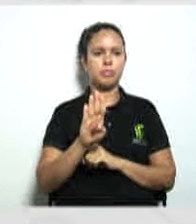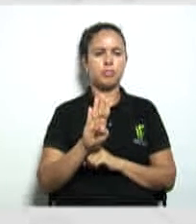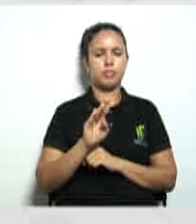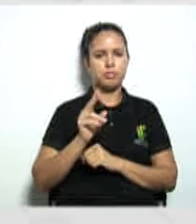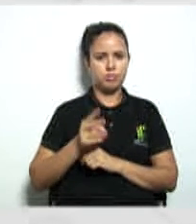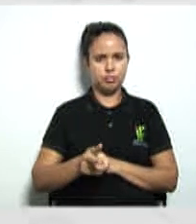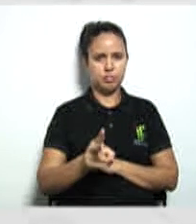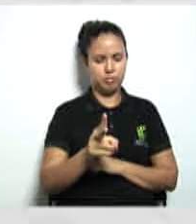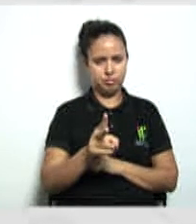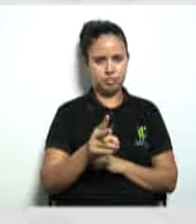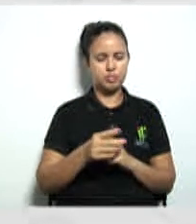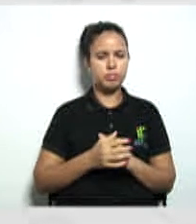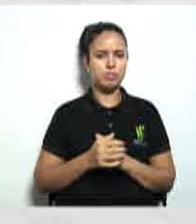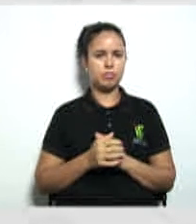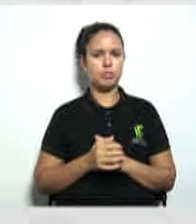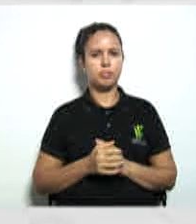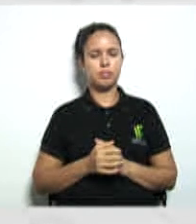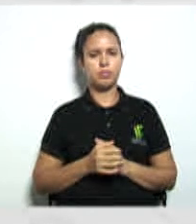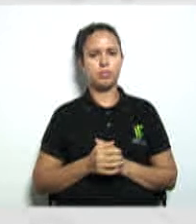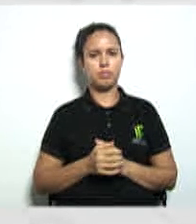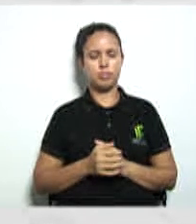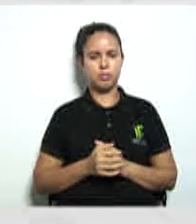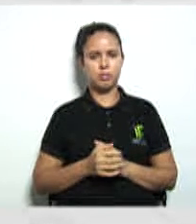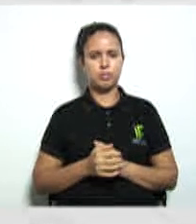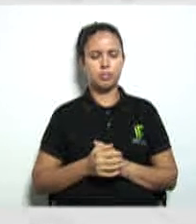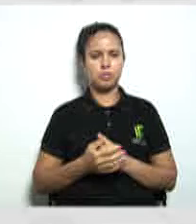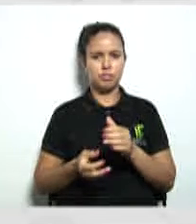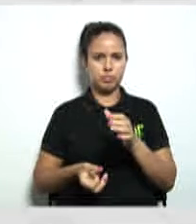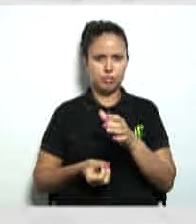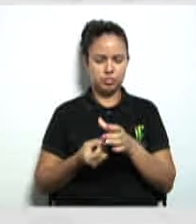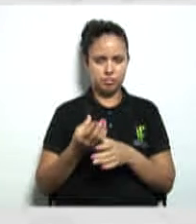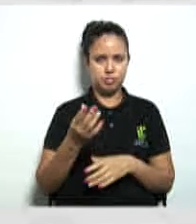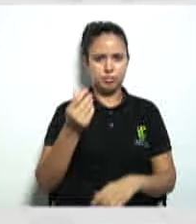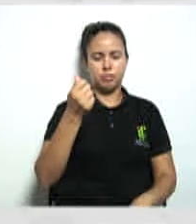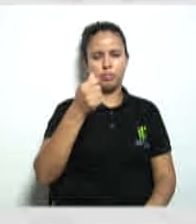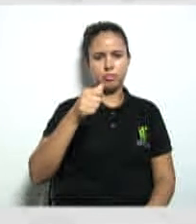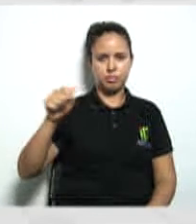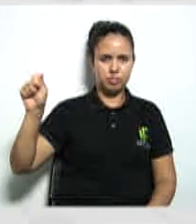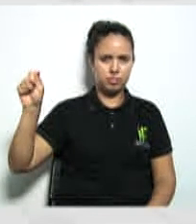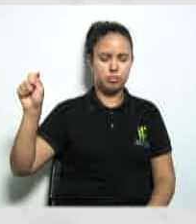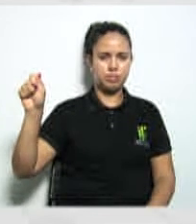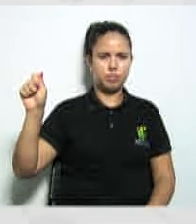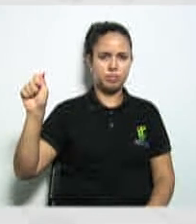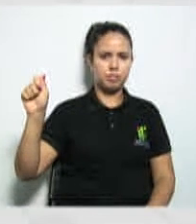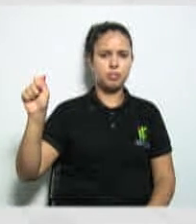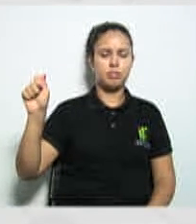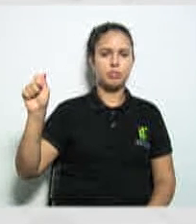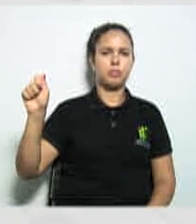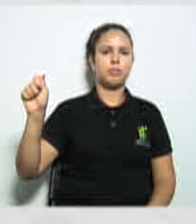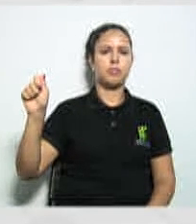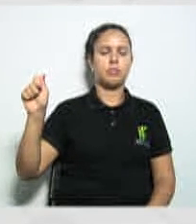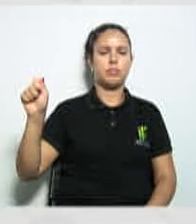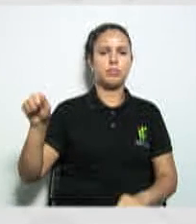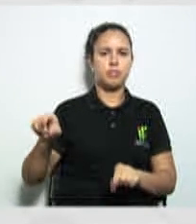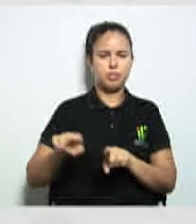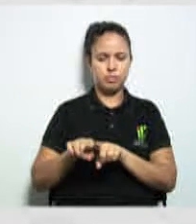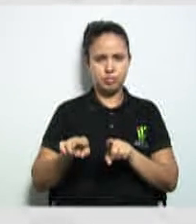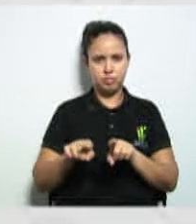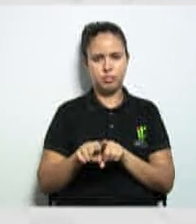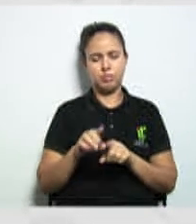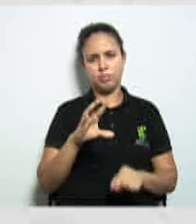da resposta. A criação de associações e, na forma da lei, a de